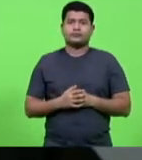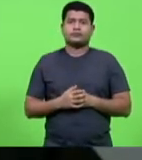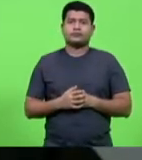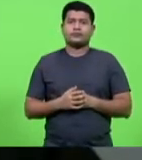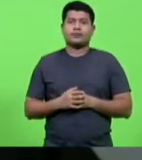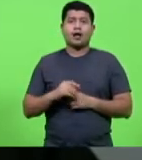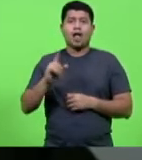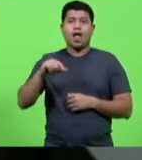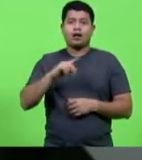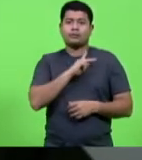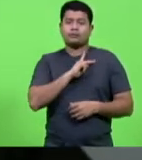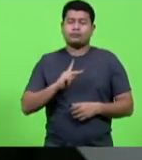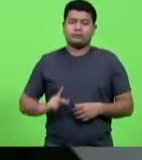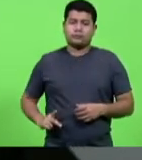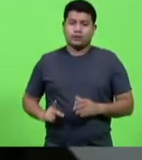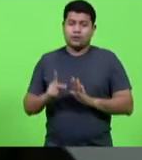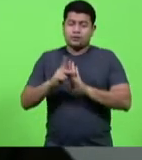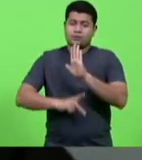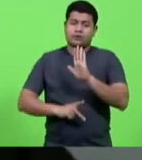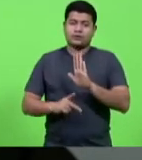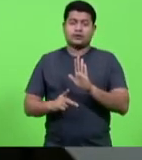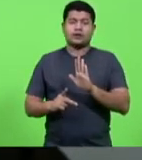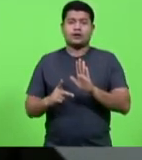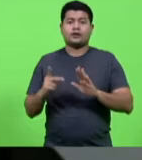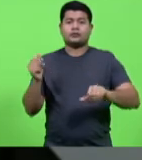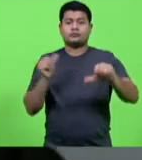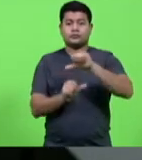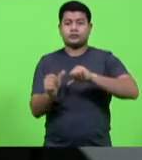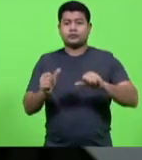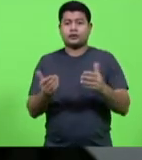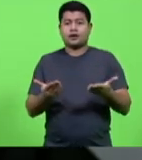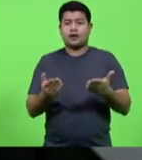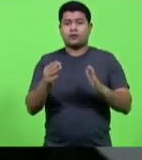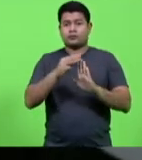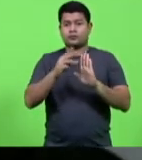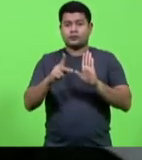um projeto que converte em lei a medida provisória